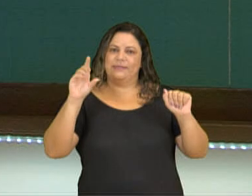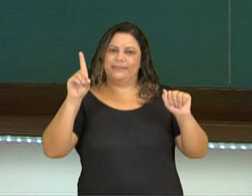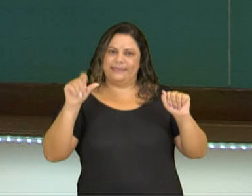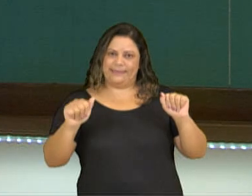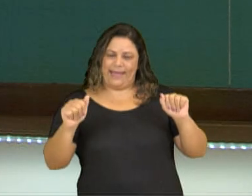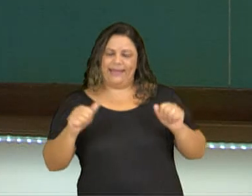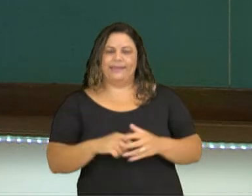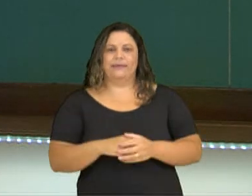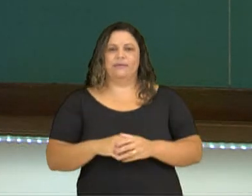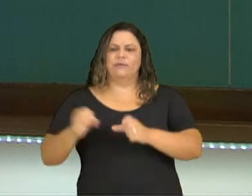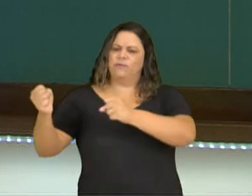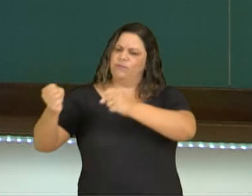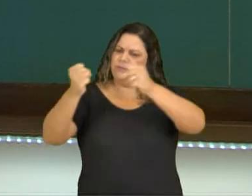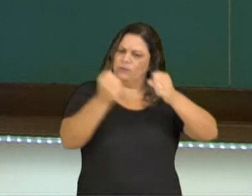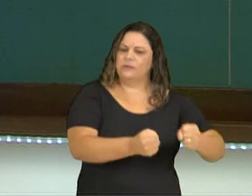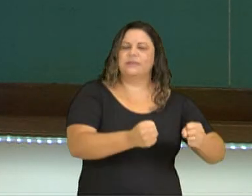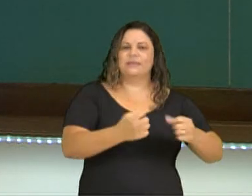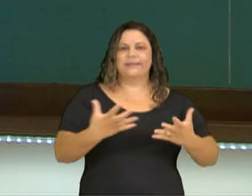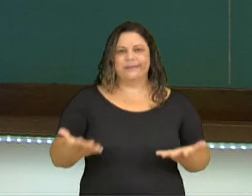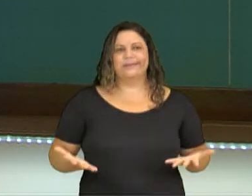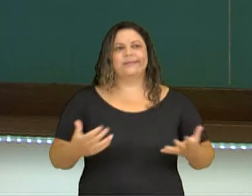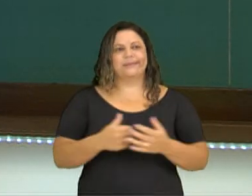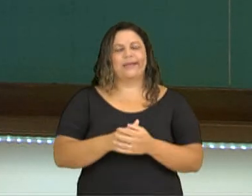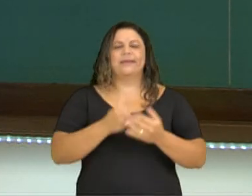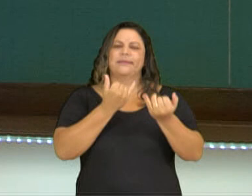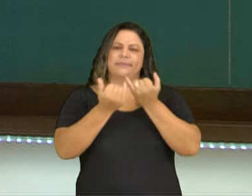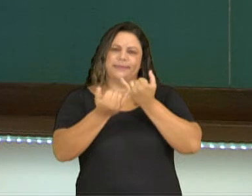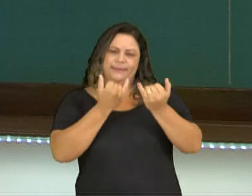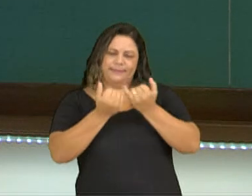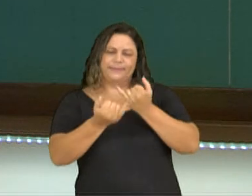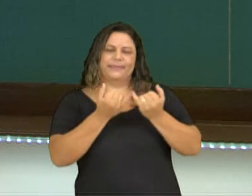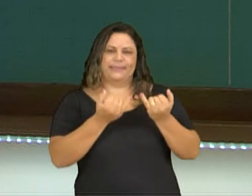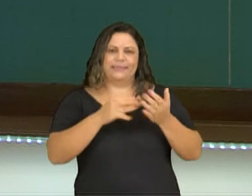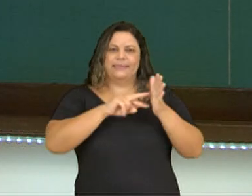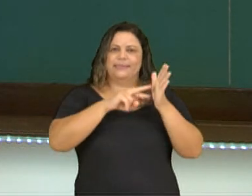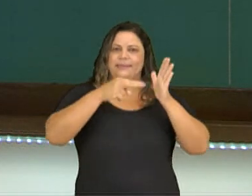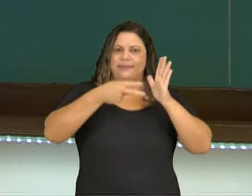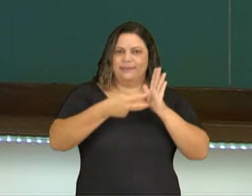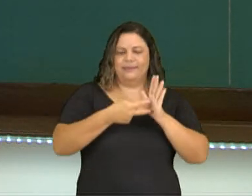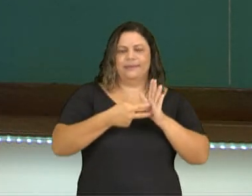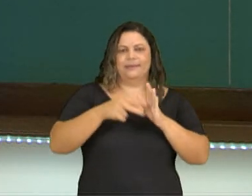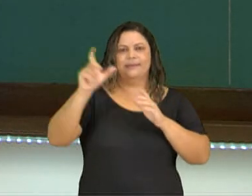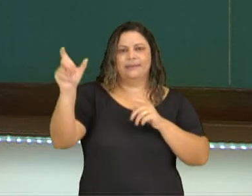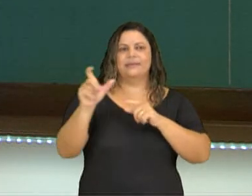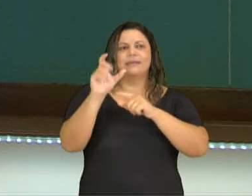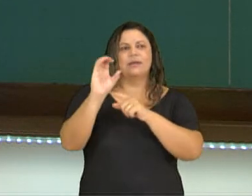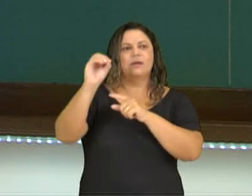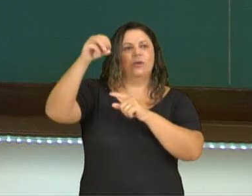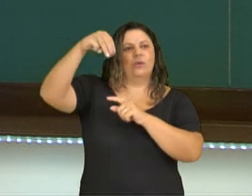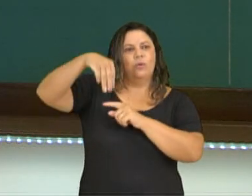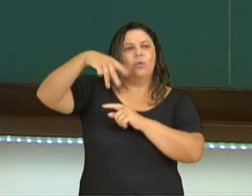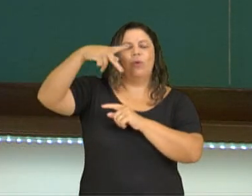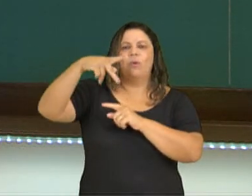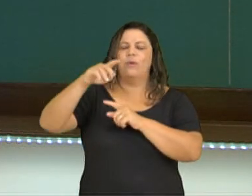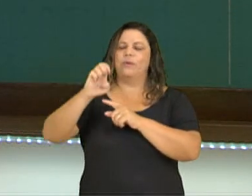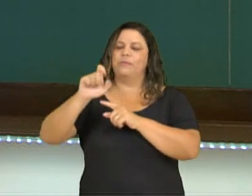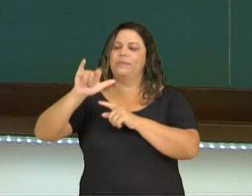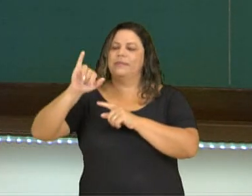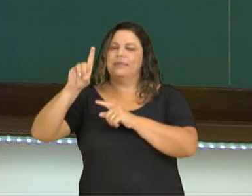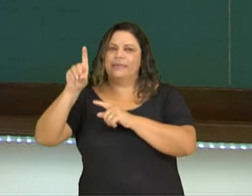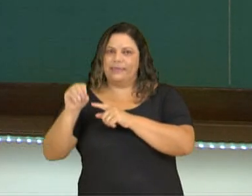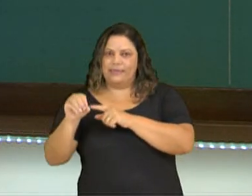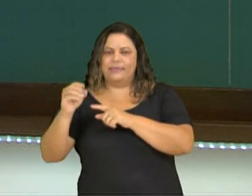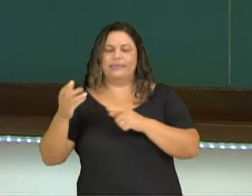a mais similar em significado, né, no que corresponde à palavra compelido, que era a nossa palavra que